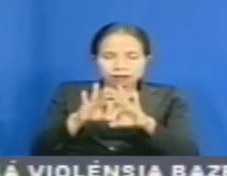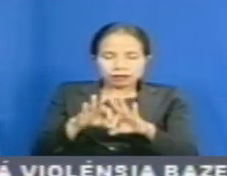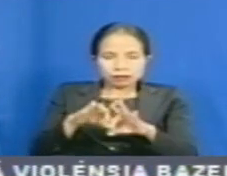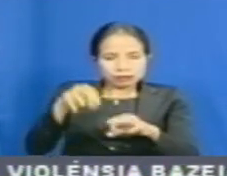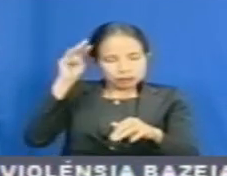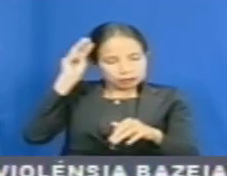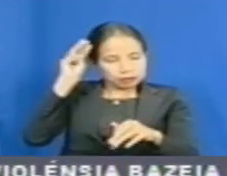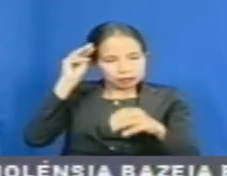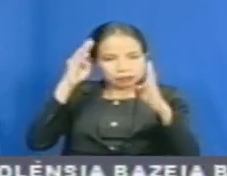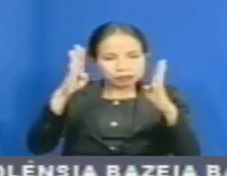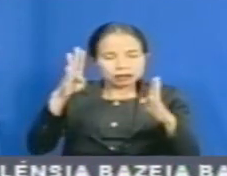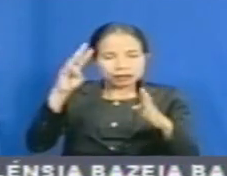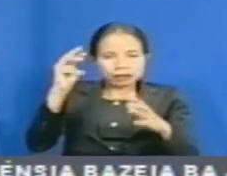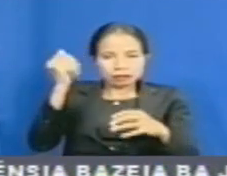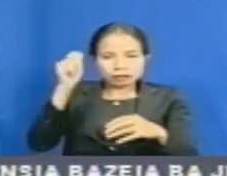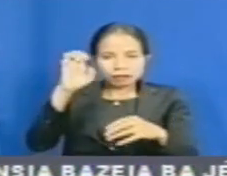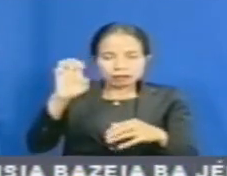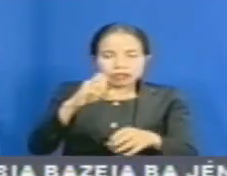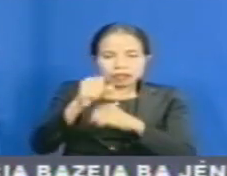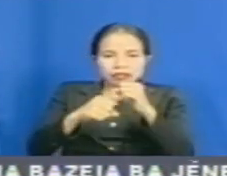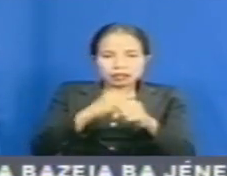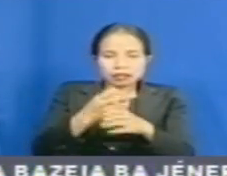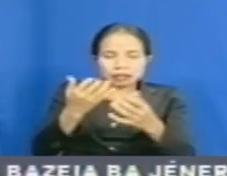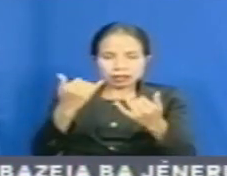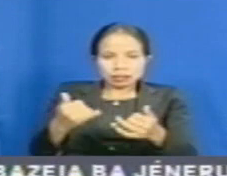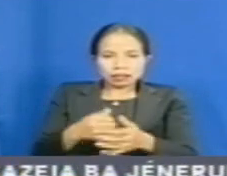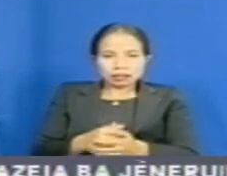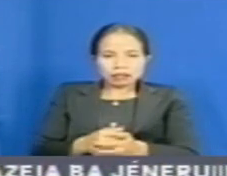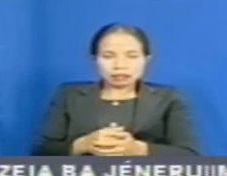Ministério da Administração Estatal não tem nada, mas a descentralização administrativa e poder local